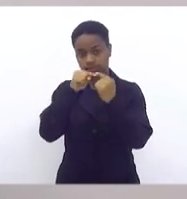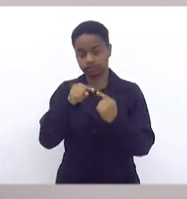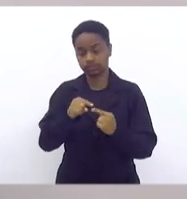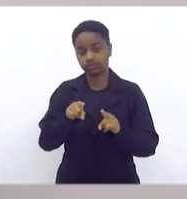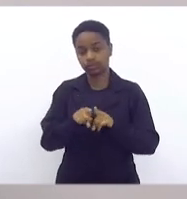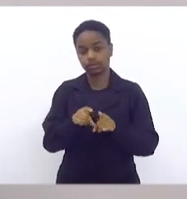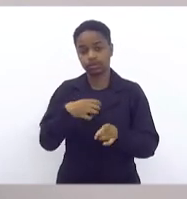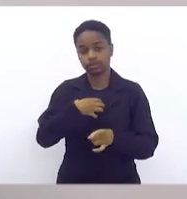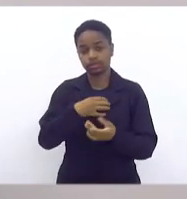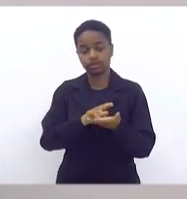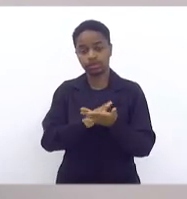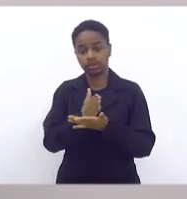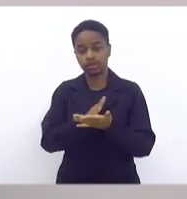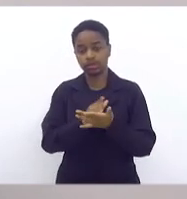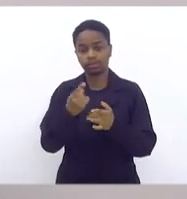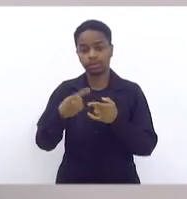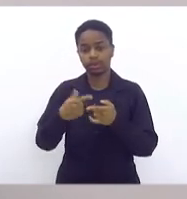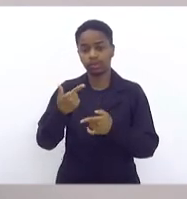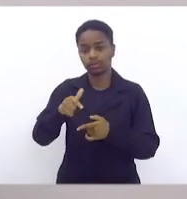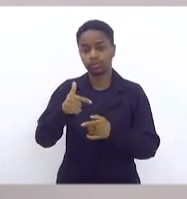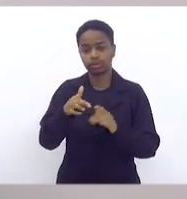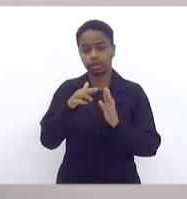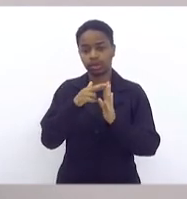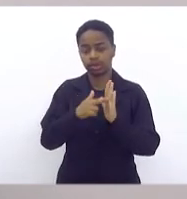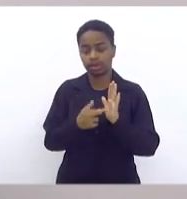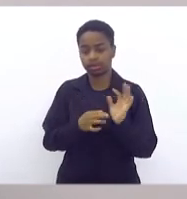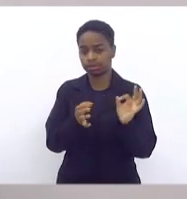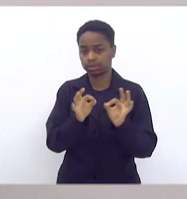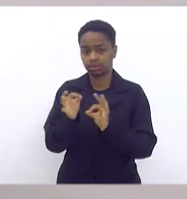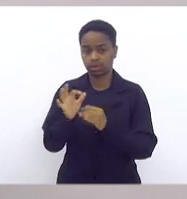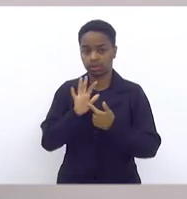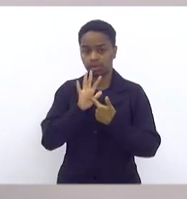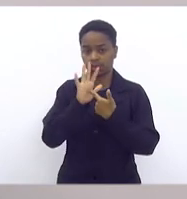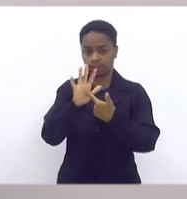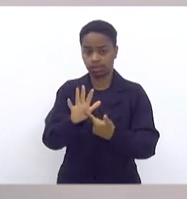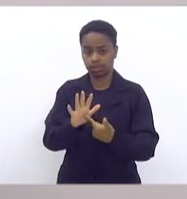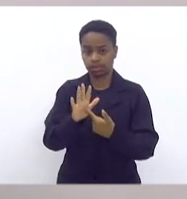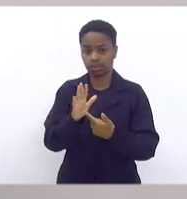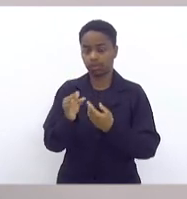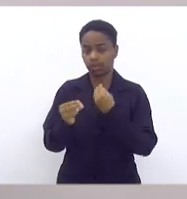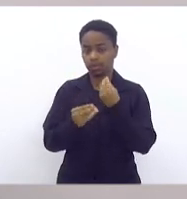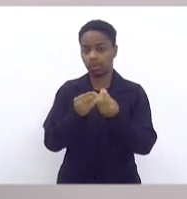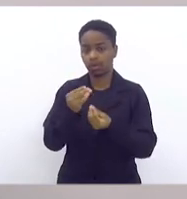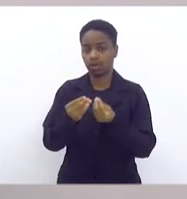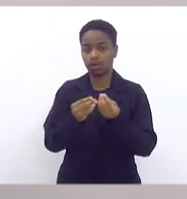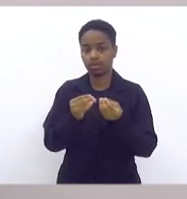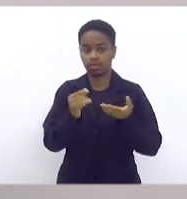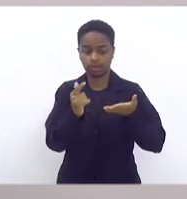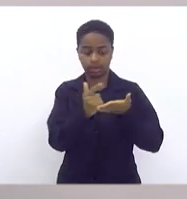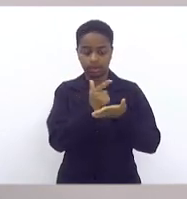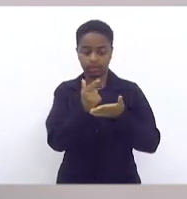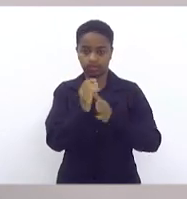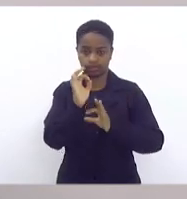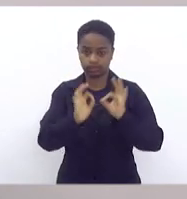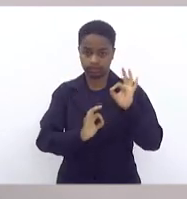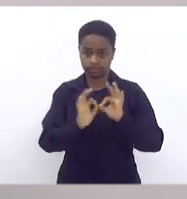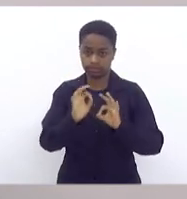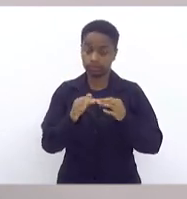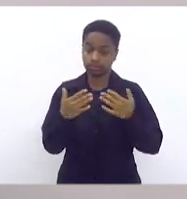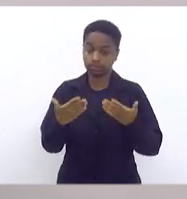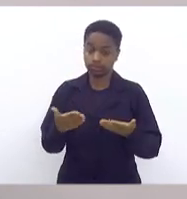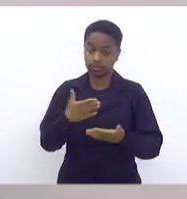inquieta porque não há nenhuma normativa que Estabeleça o a composição desse álbum o que no meu